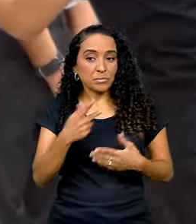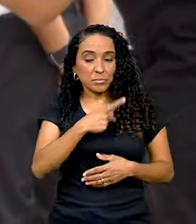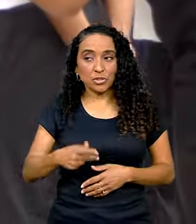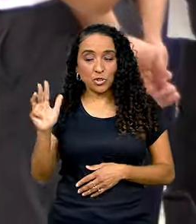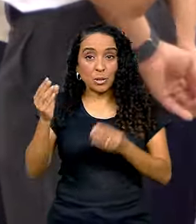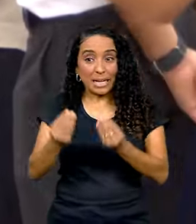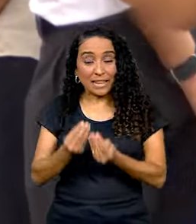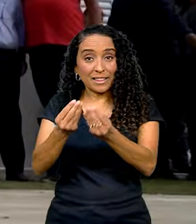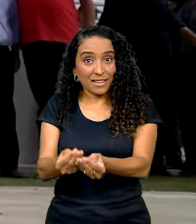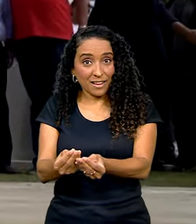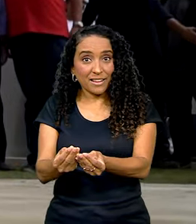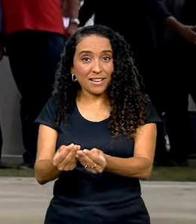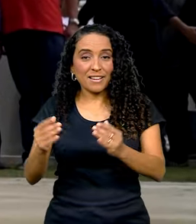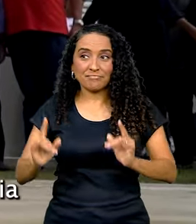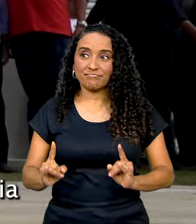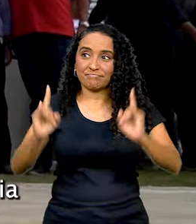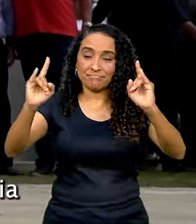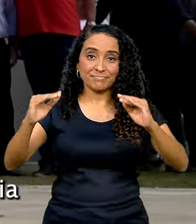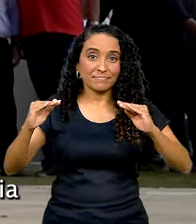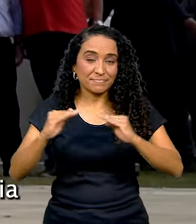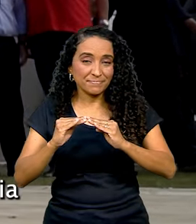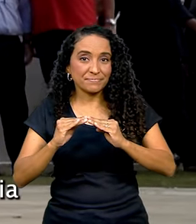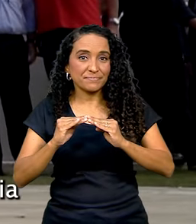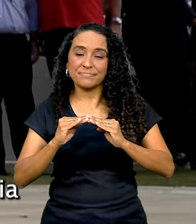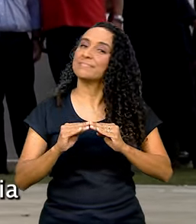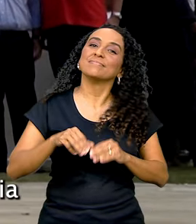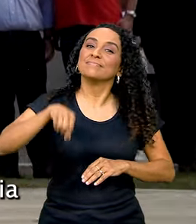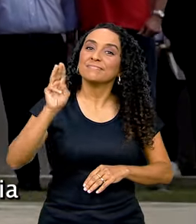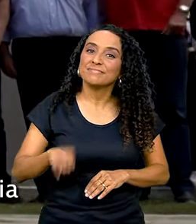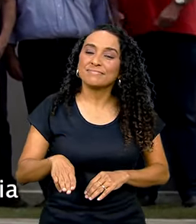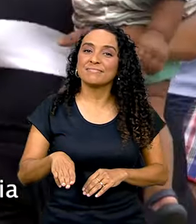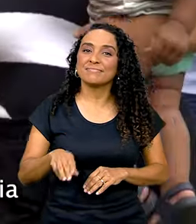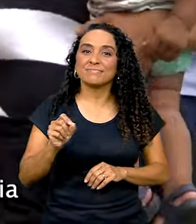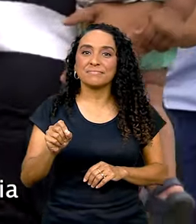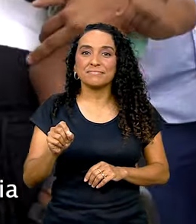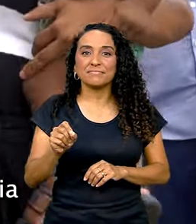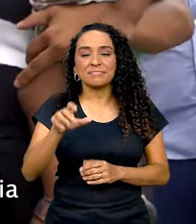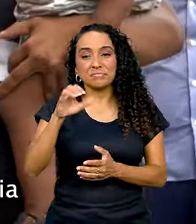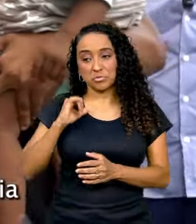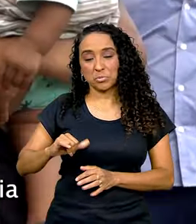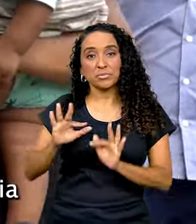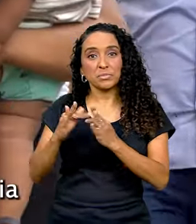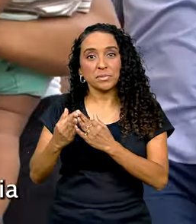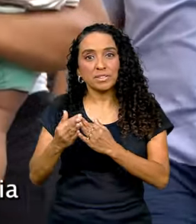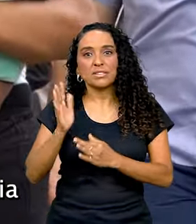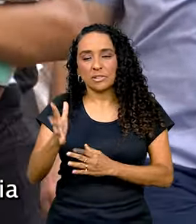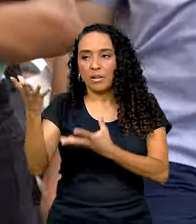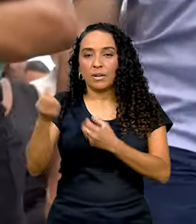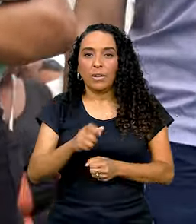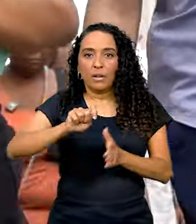quando o presidente Lula entrega o apartamento a casa quem é do cadast é do moça